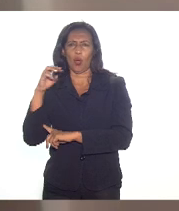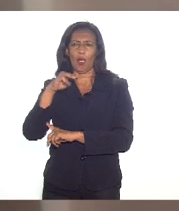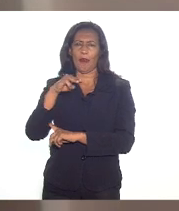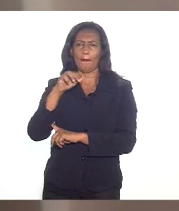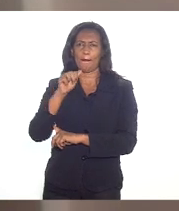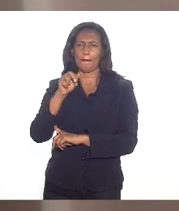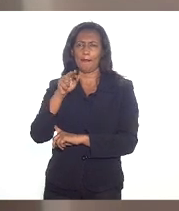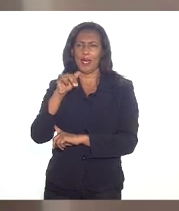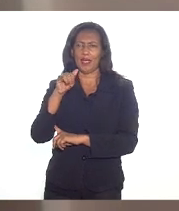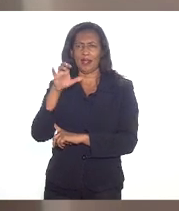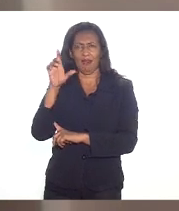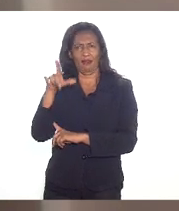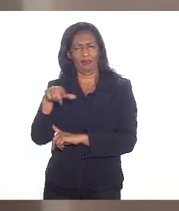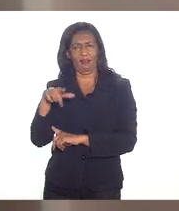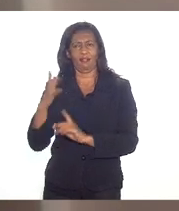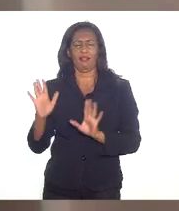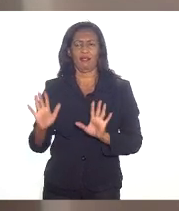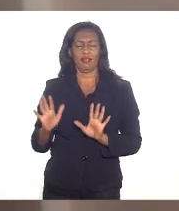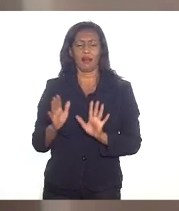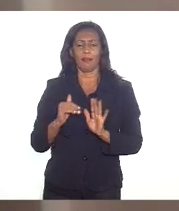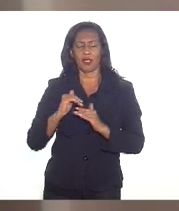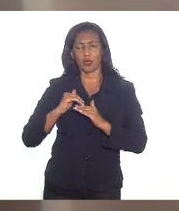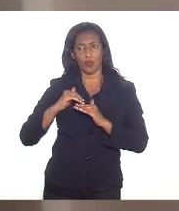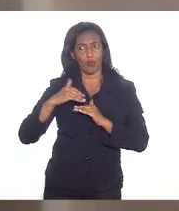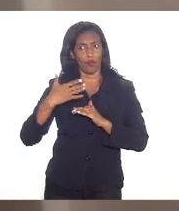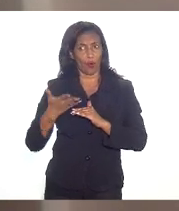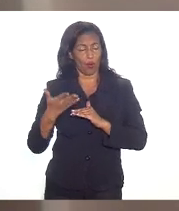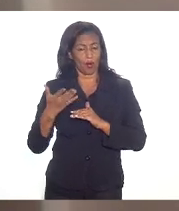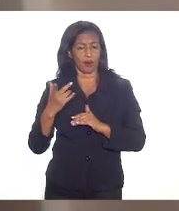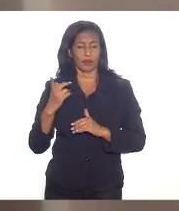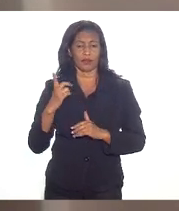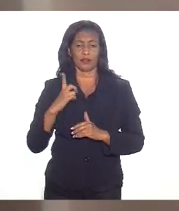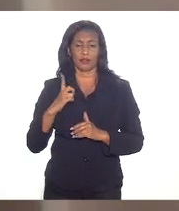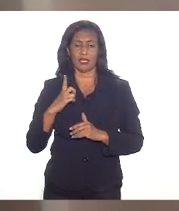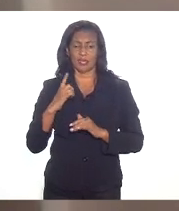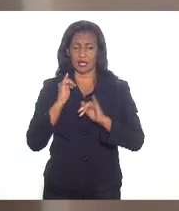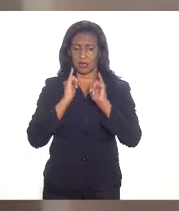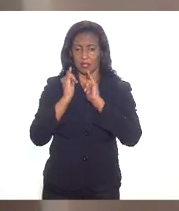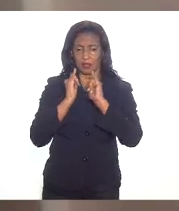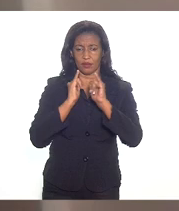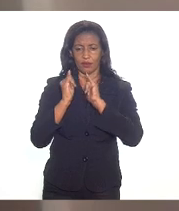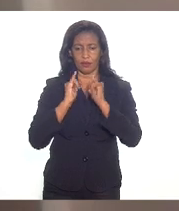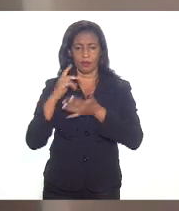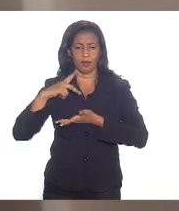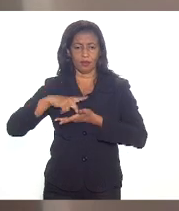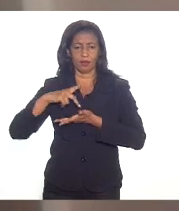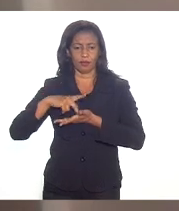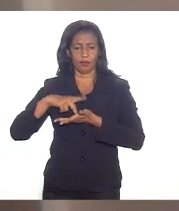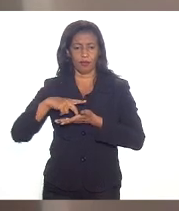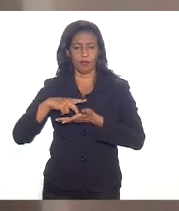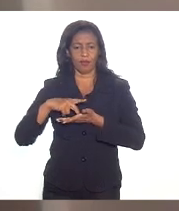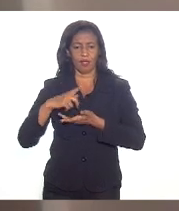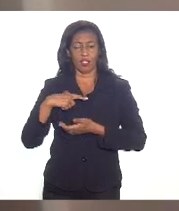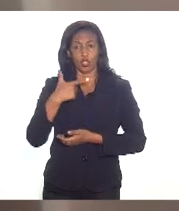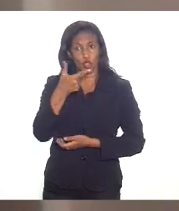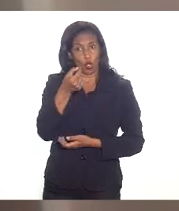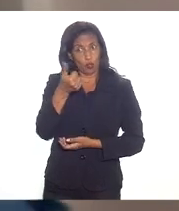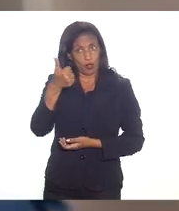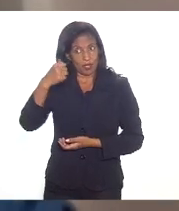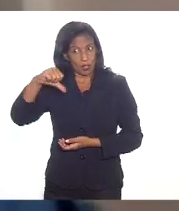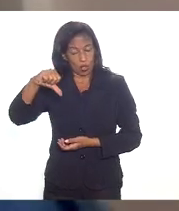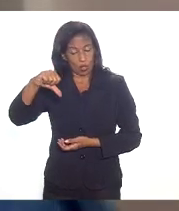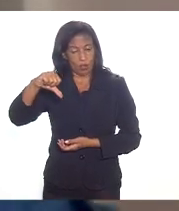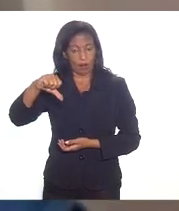grande no PIB, né? Mas fora isso, anteriormente, né? E esse dado aí, na verdade, ainda tem dados aí de 2019,